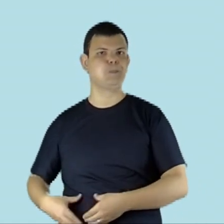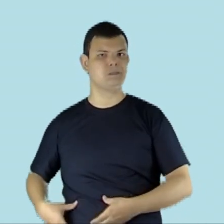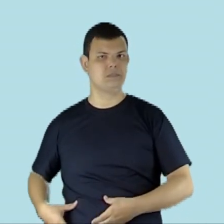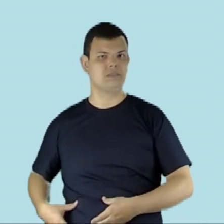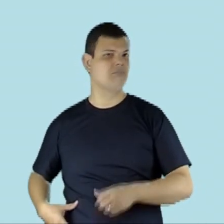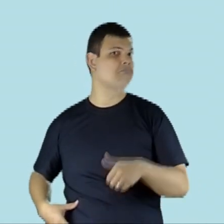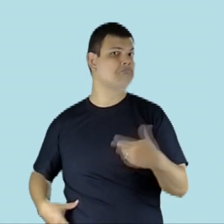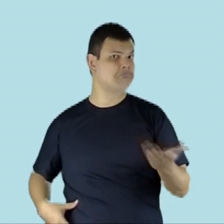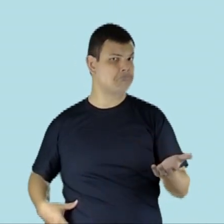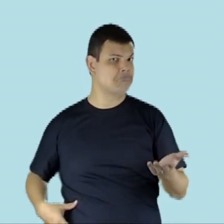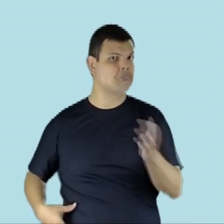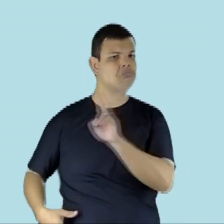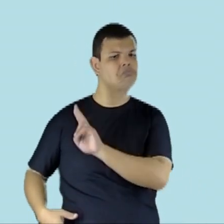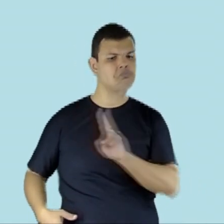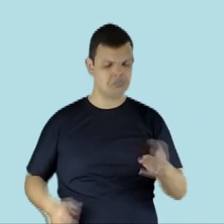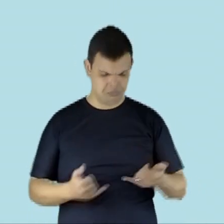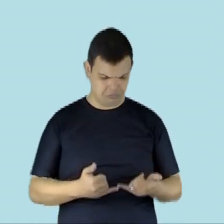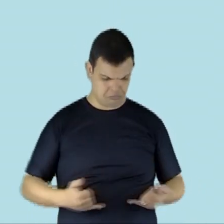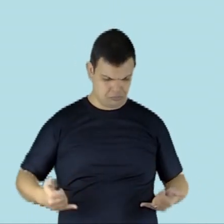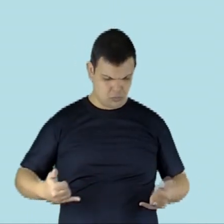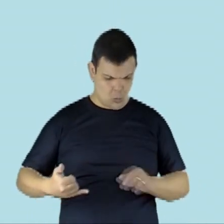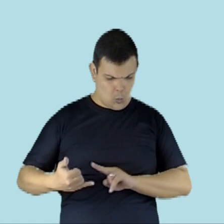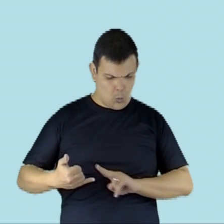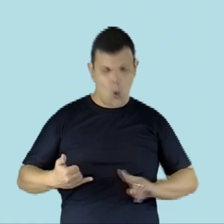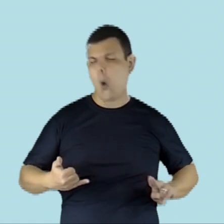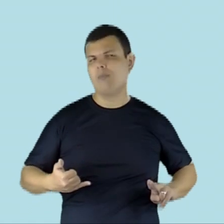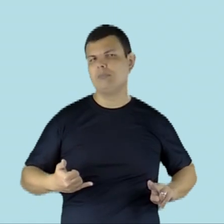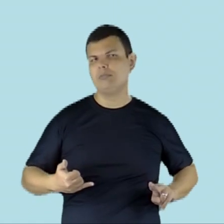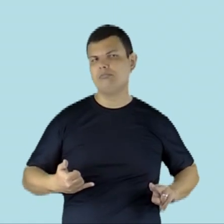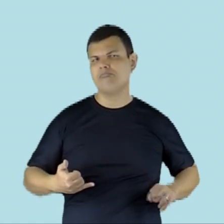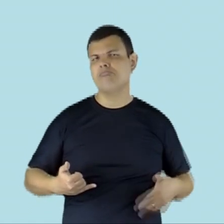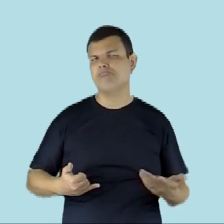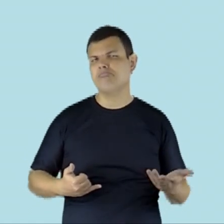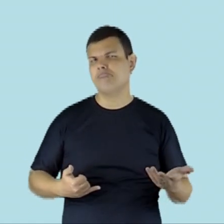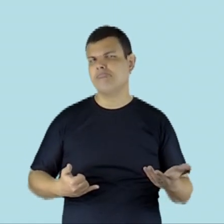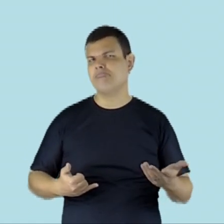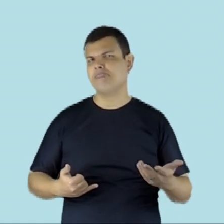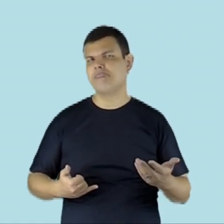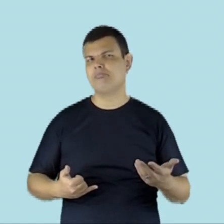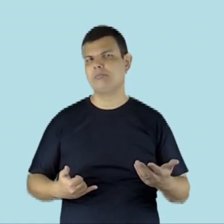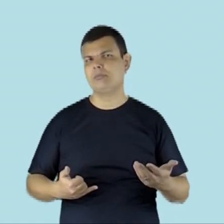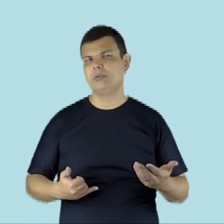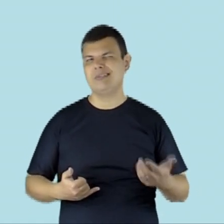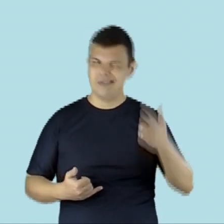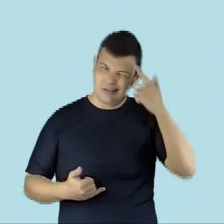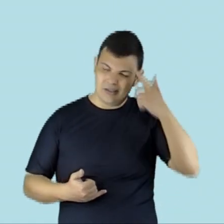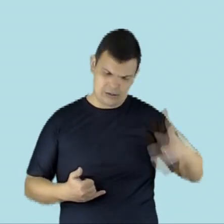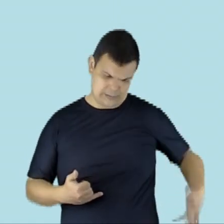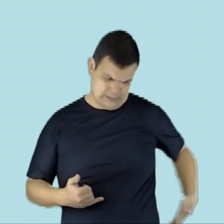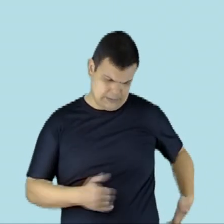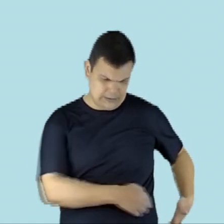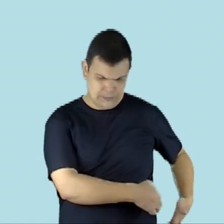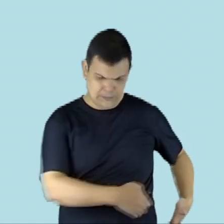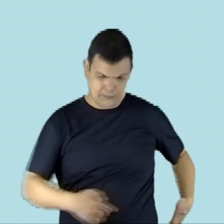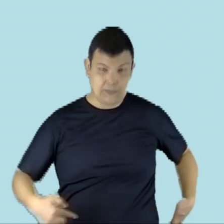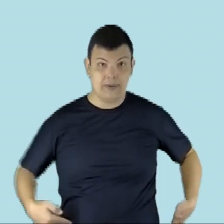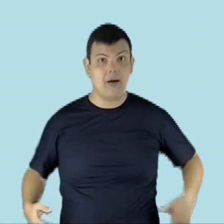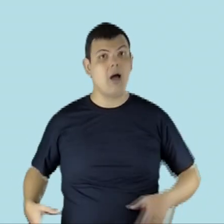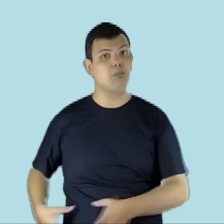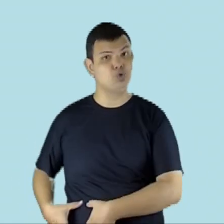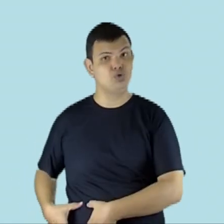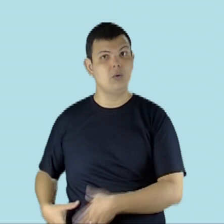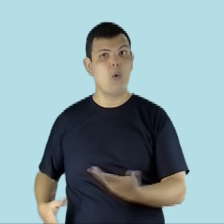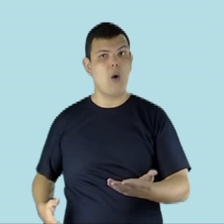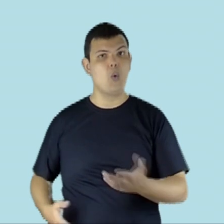lembrar. Como é o nome daquele canalzinho que sai do rim e vai levando a urina até a bexiga? Vamos lá, quem